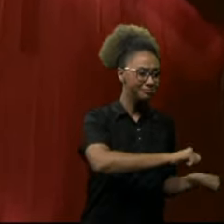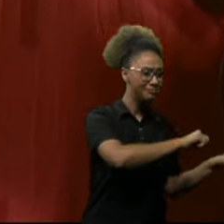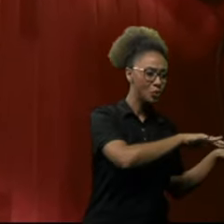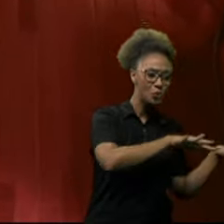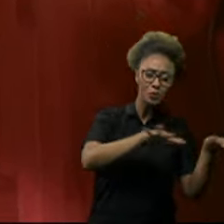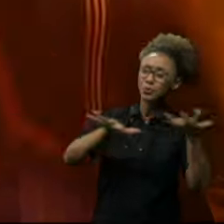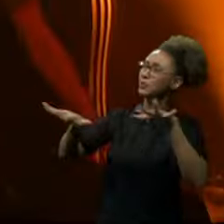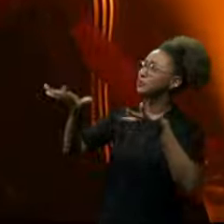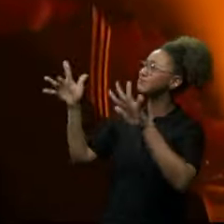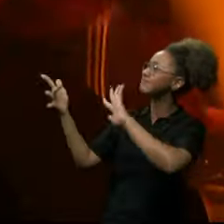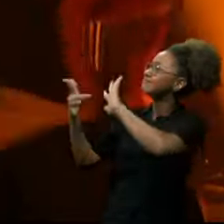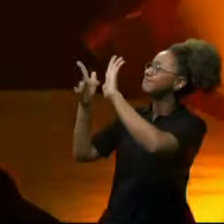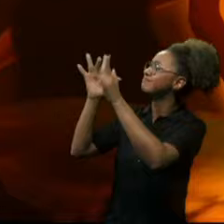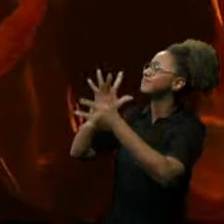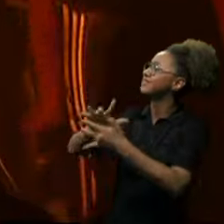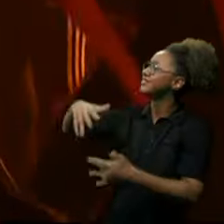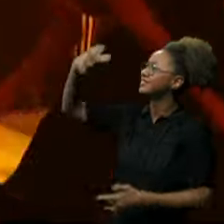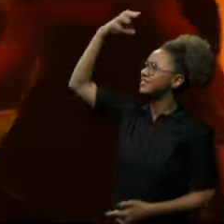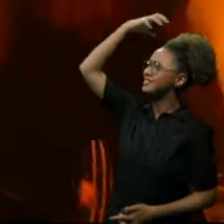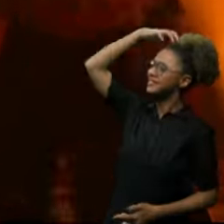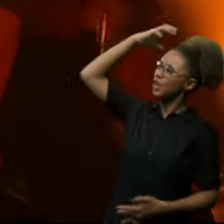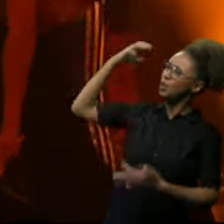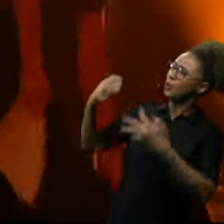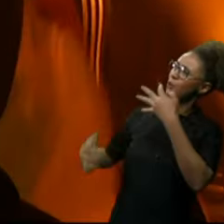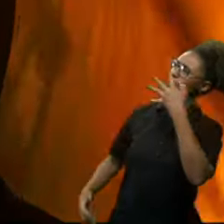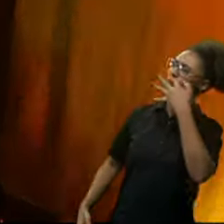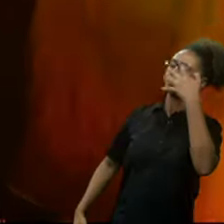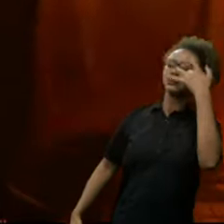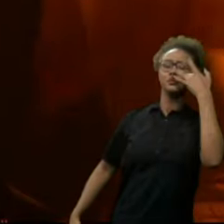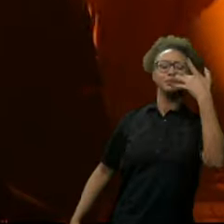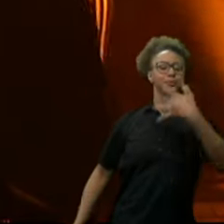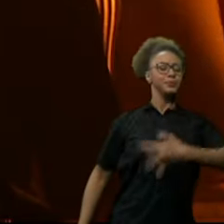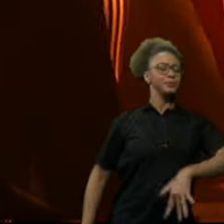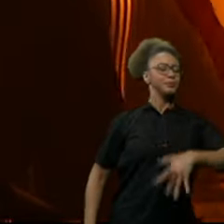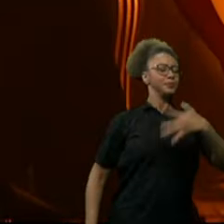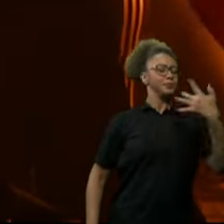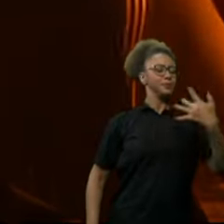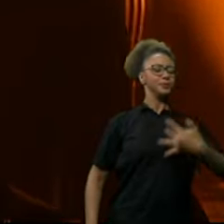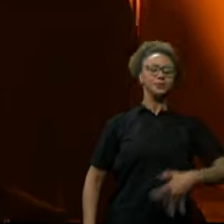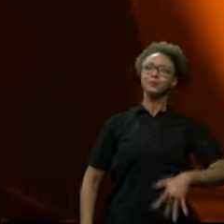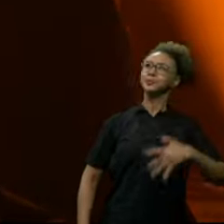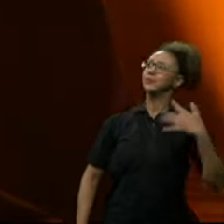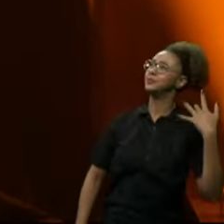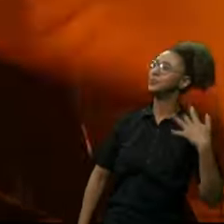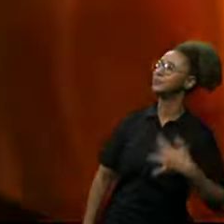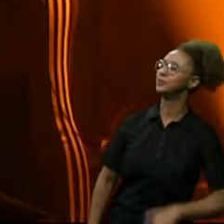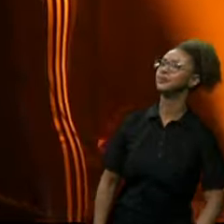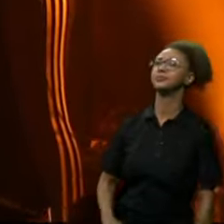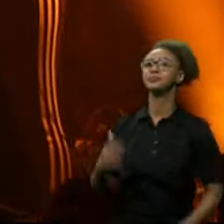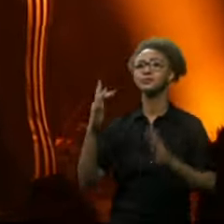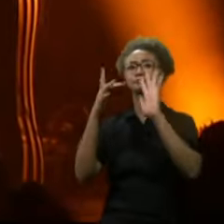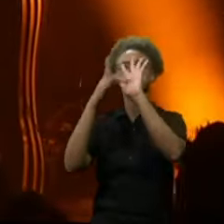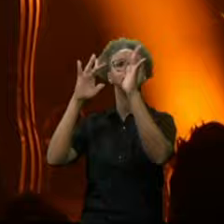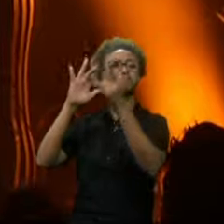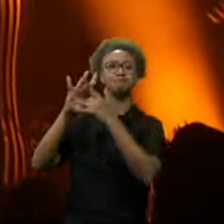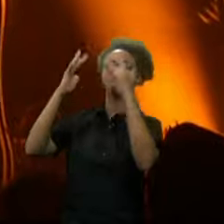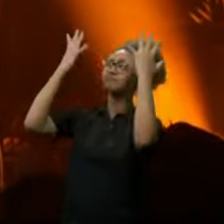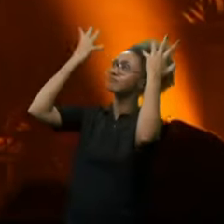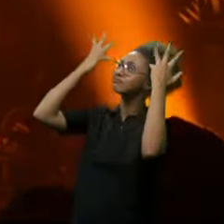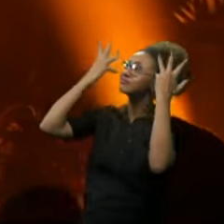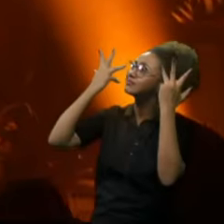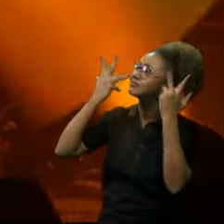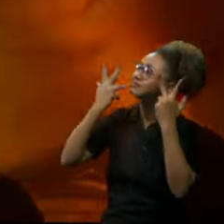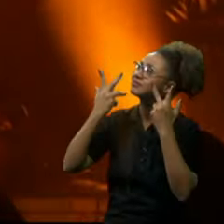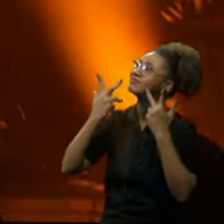em diante da majestade de Jesus que